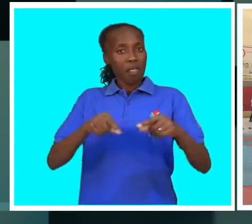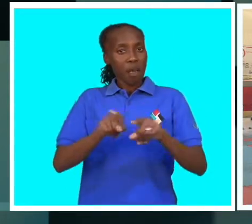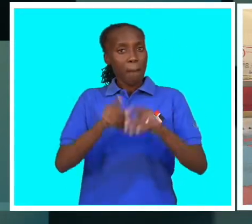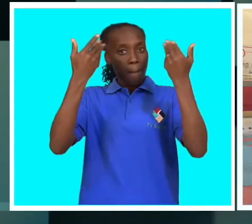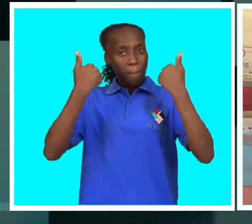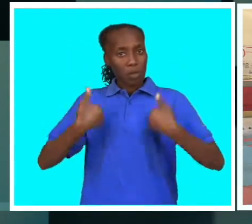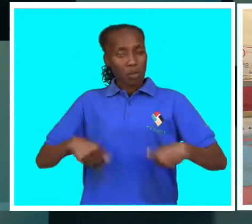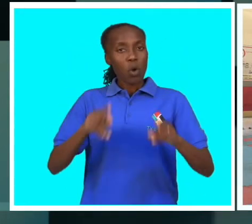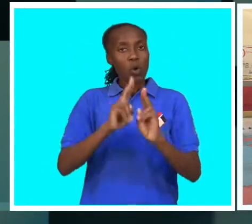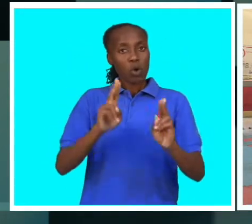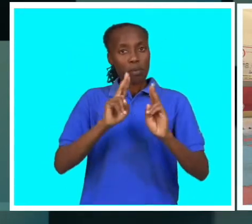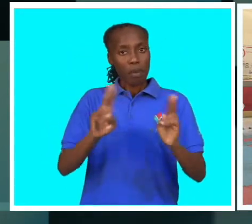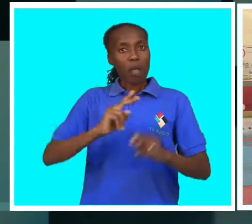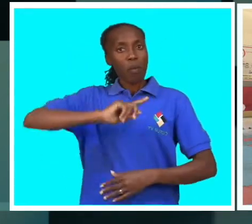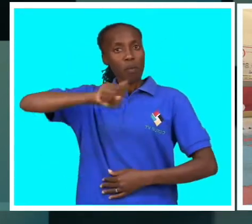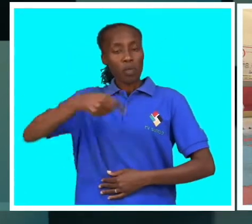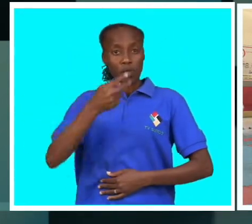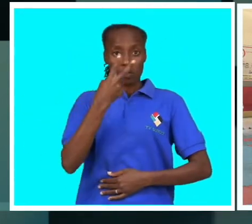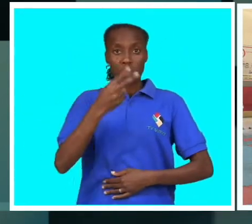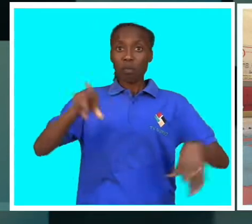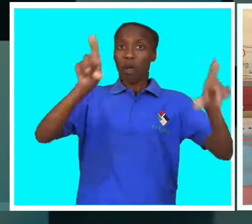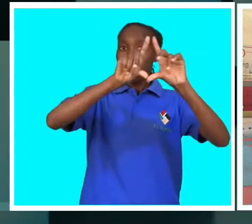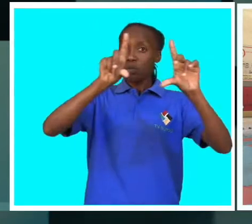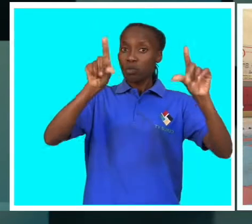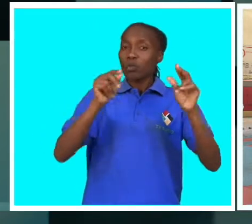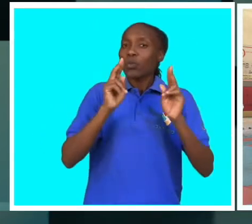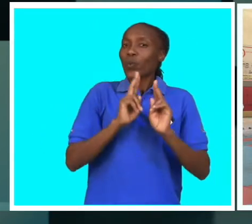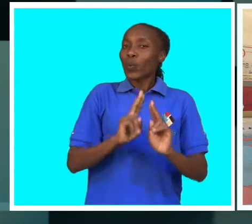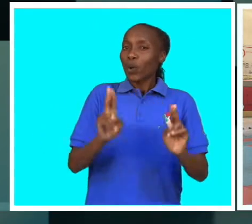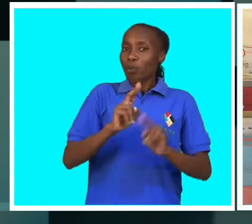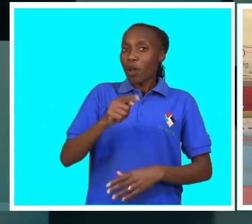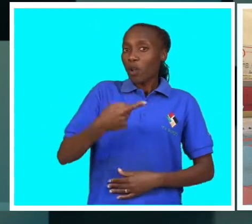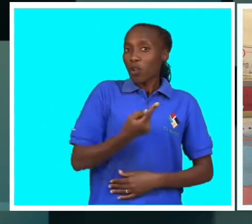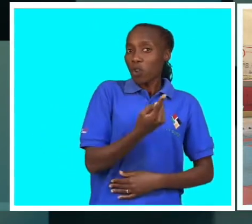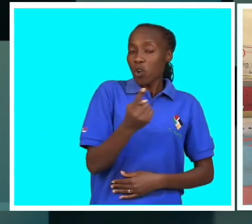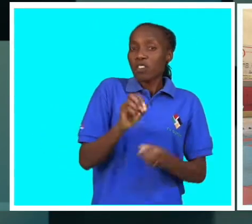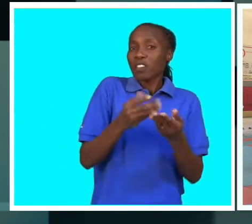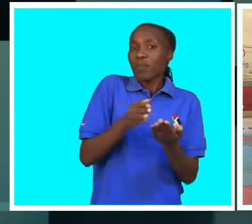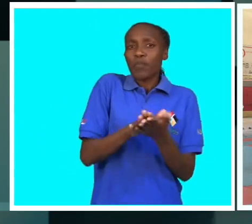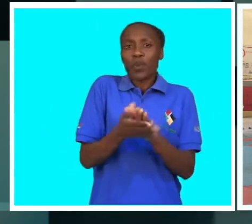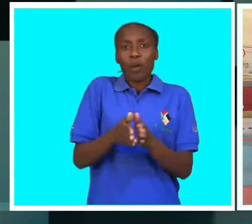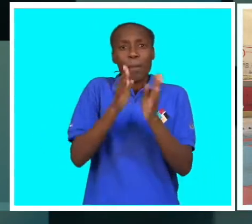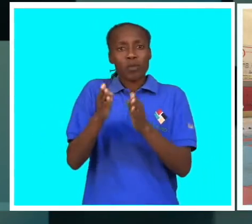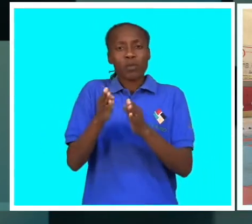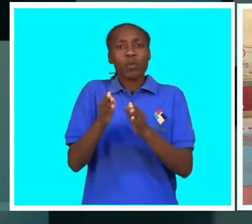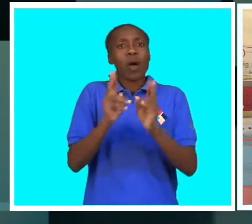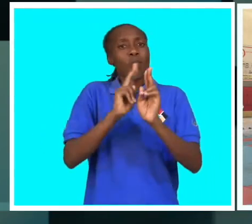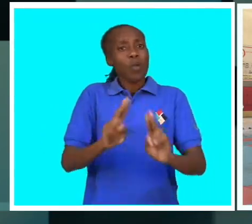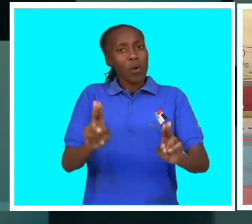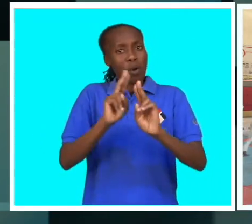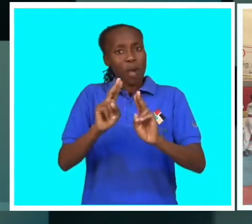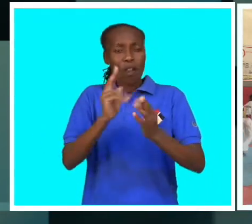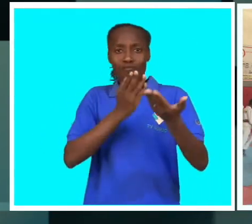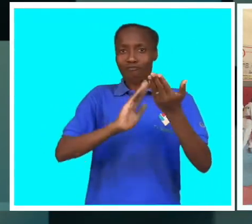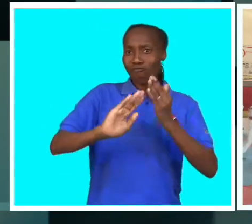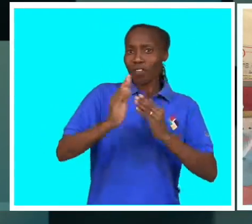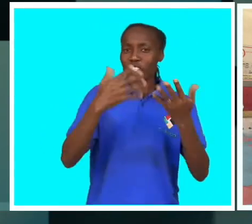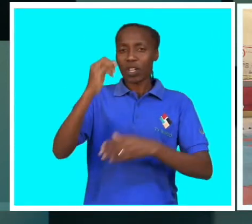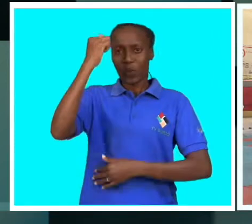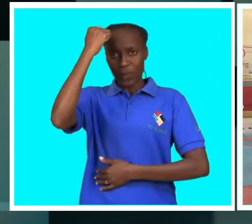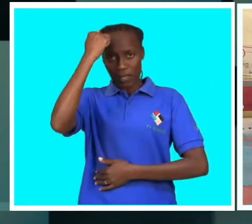ser humano normal. Nós encaramos o assunto com muita normalidade, nós tratamos ele como um Karateka normal, a gente